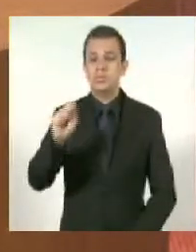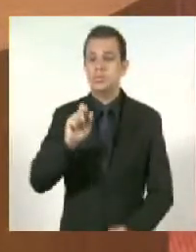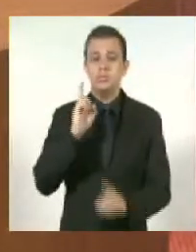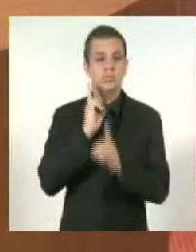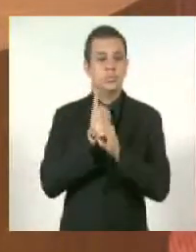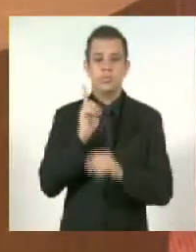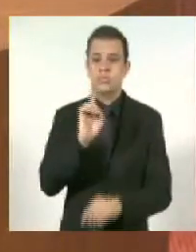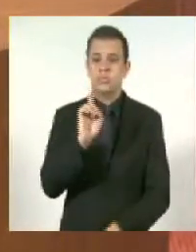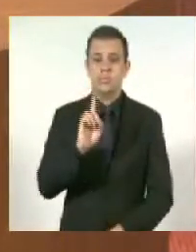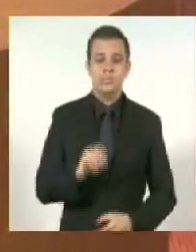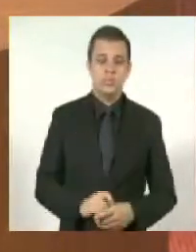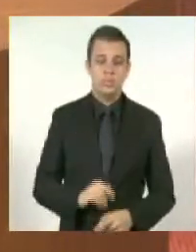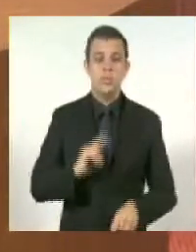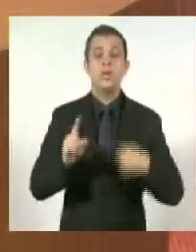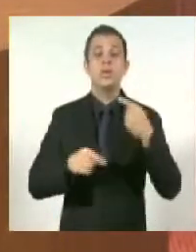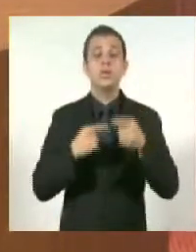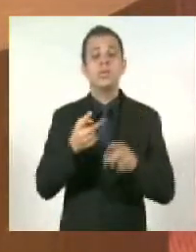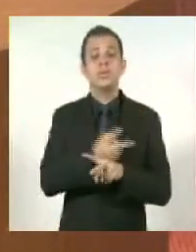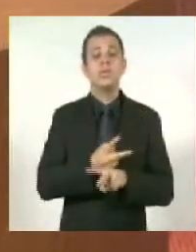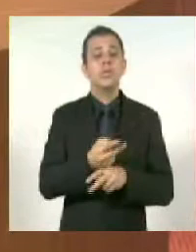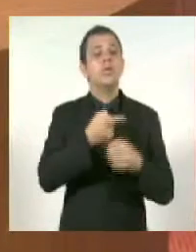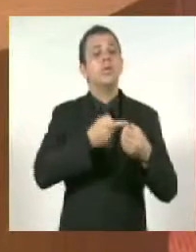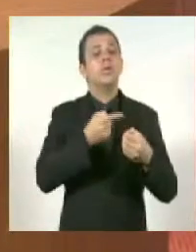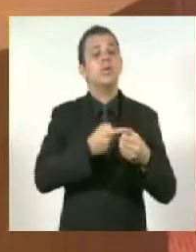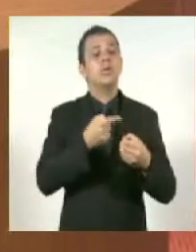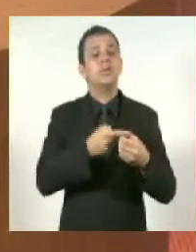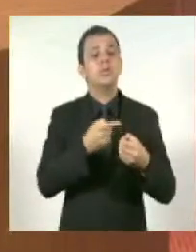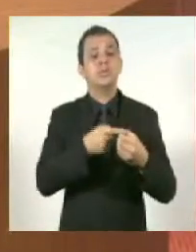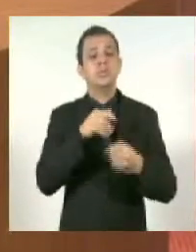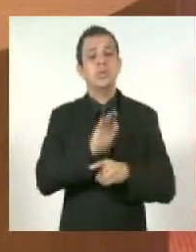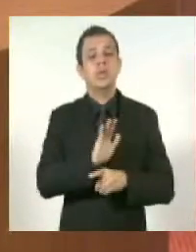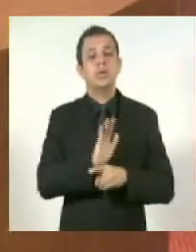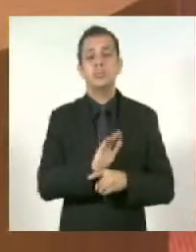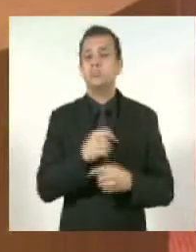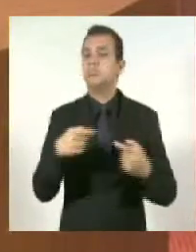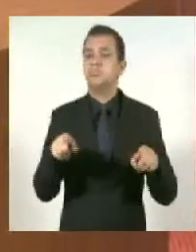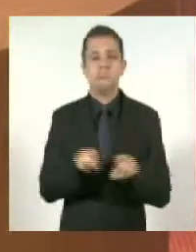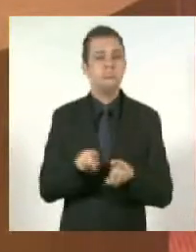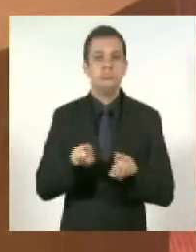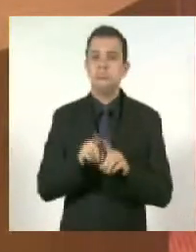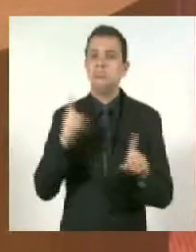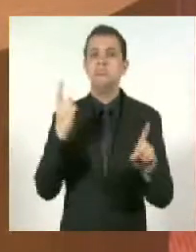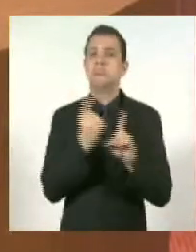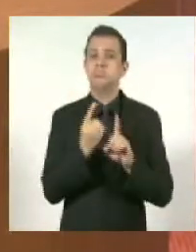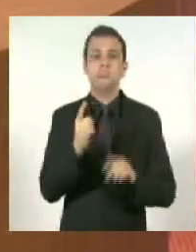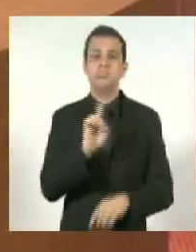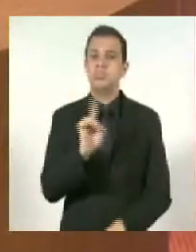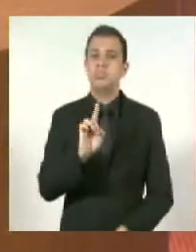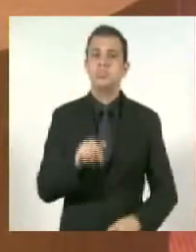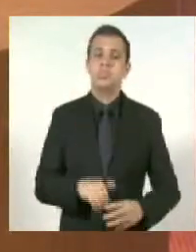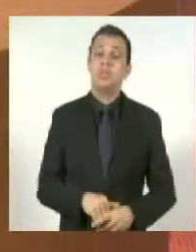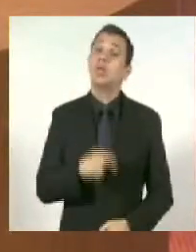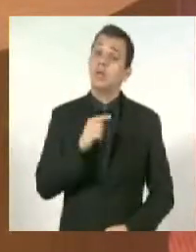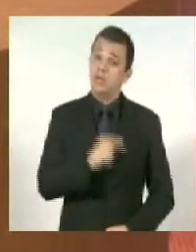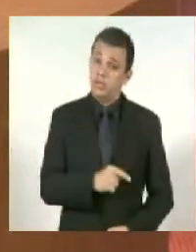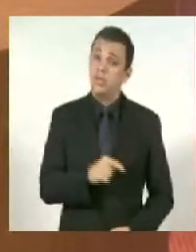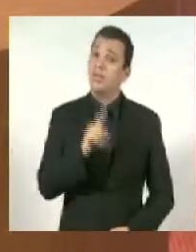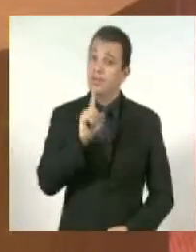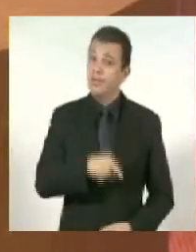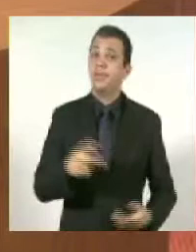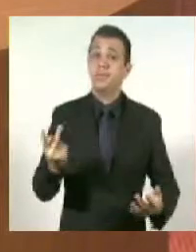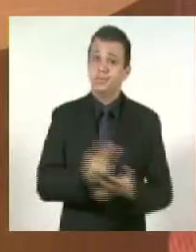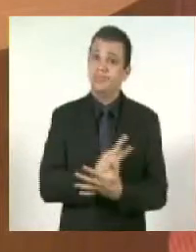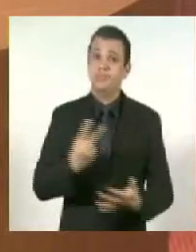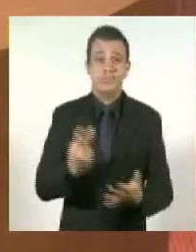povoado beneficiado, também não achamos na Raposa. Aquilo é que é escândalo. Porque foi contratada